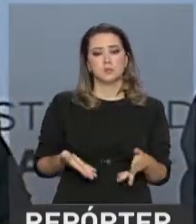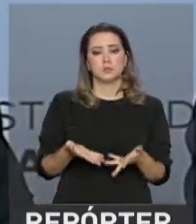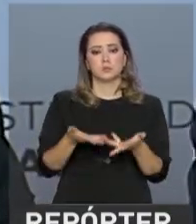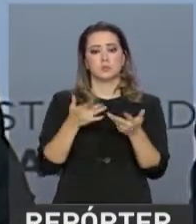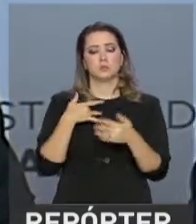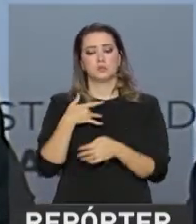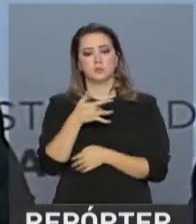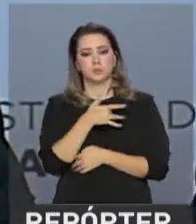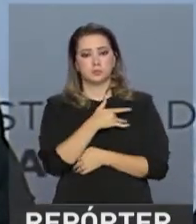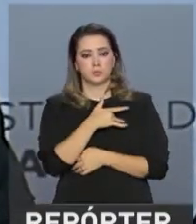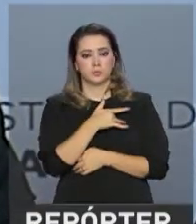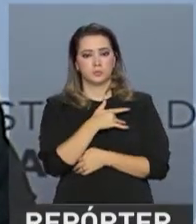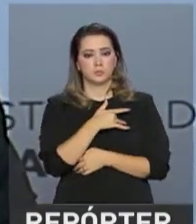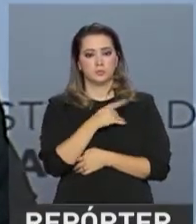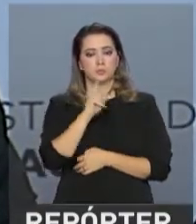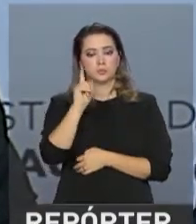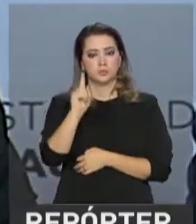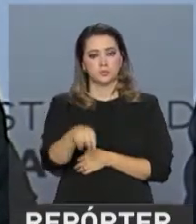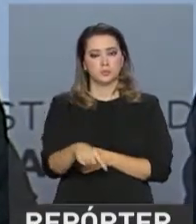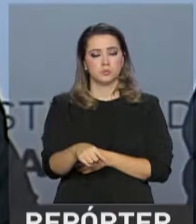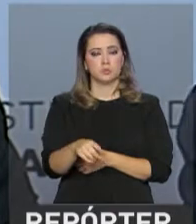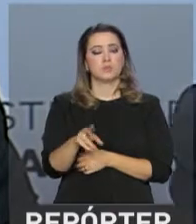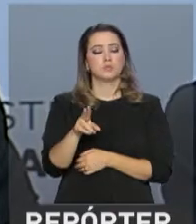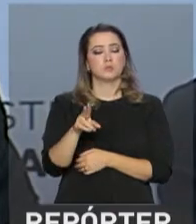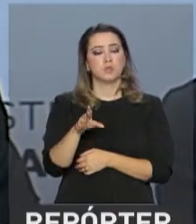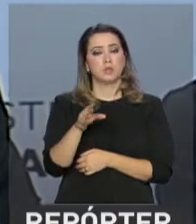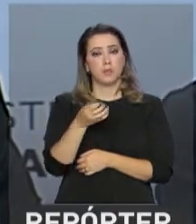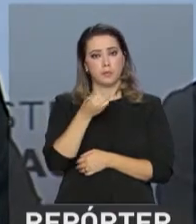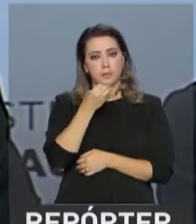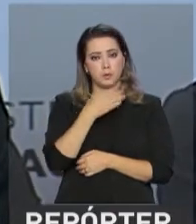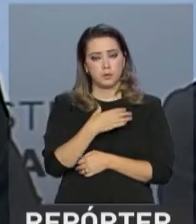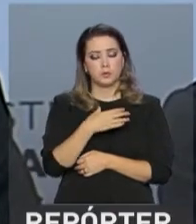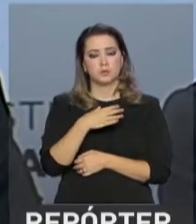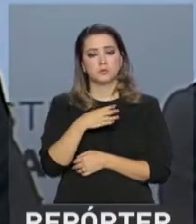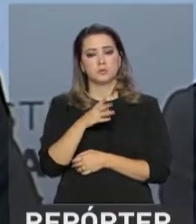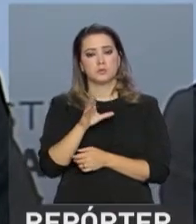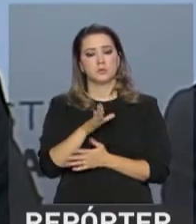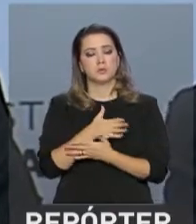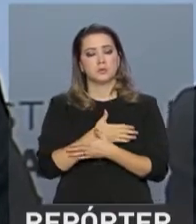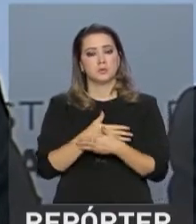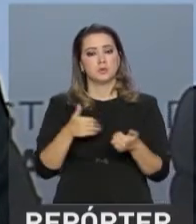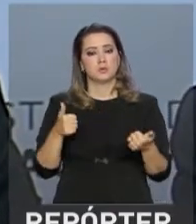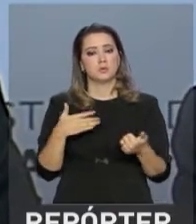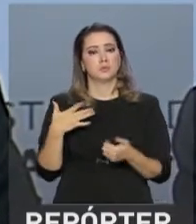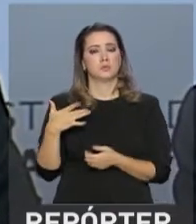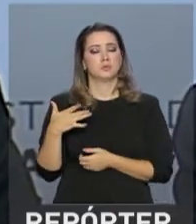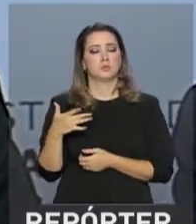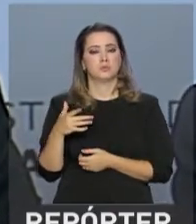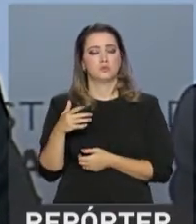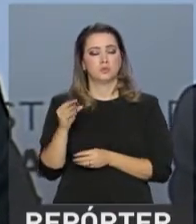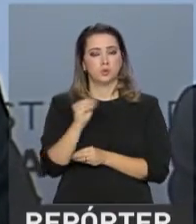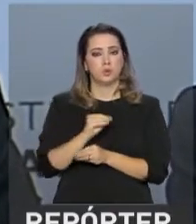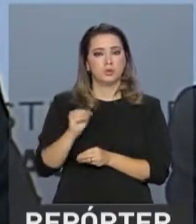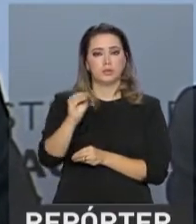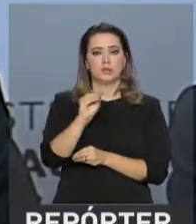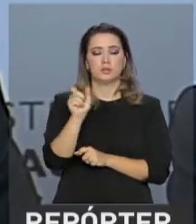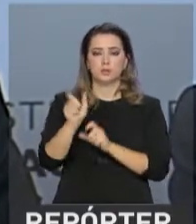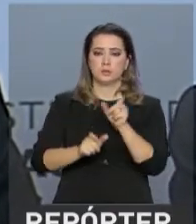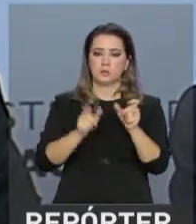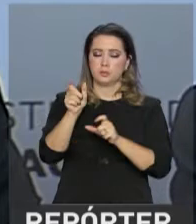que sejam úteis para a melhoria da qualidade do atendimento